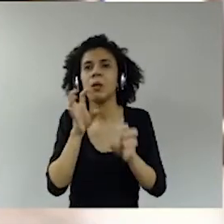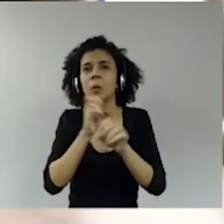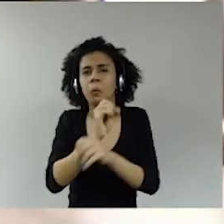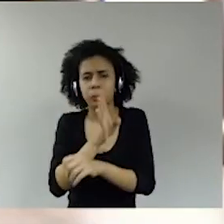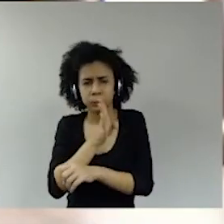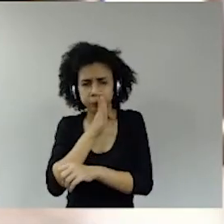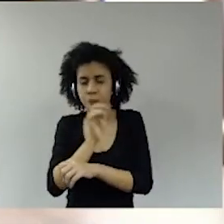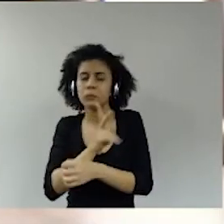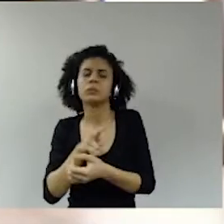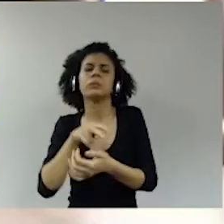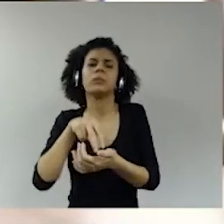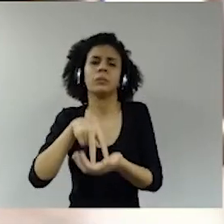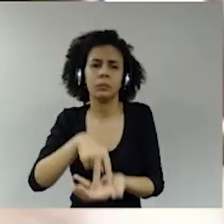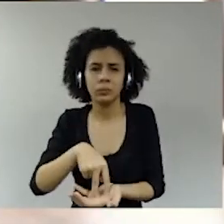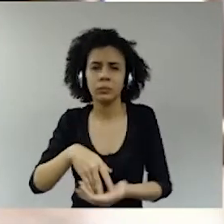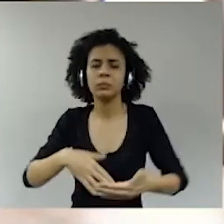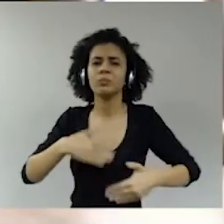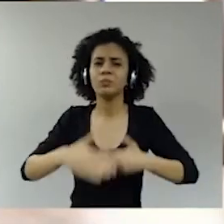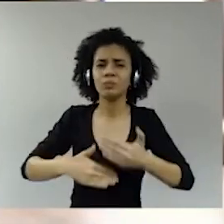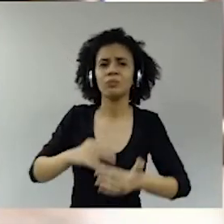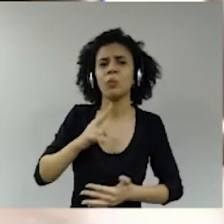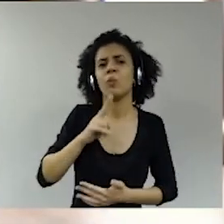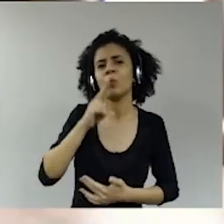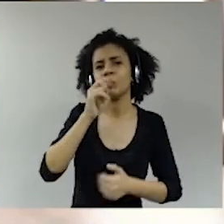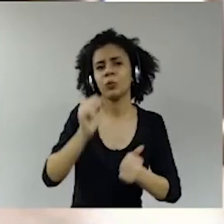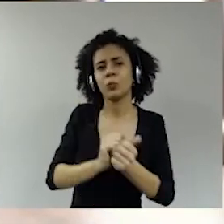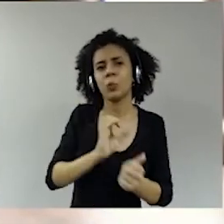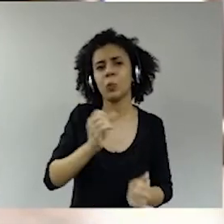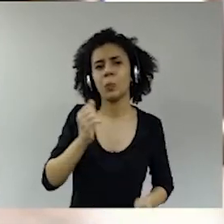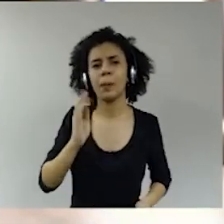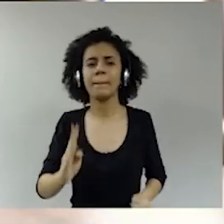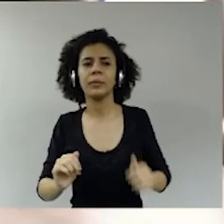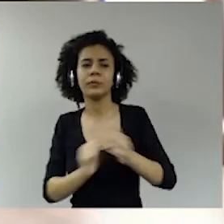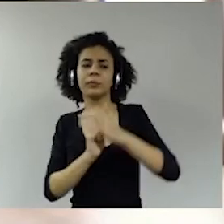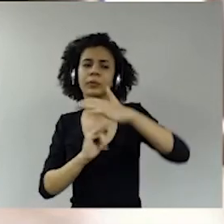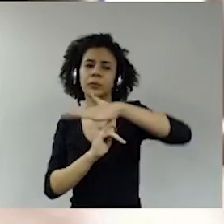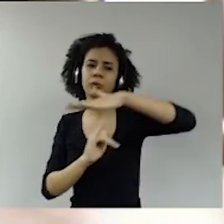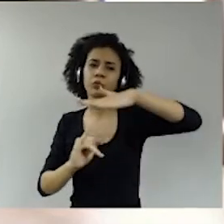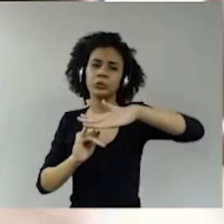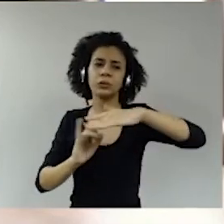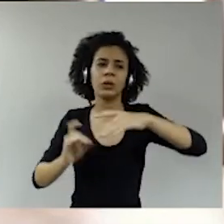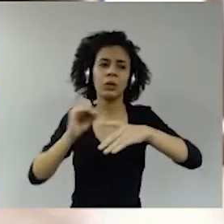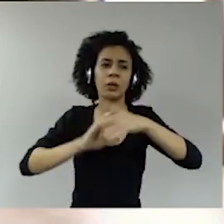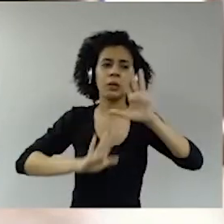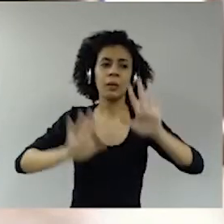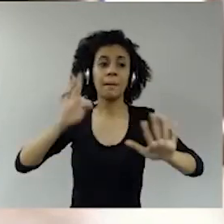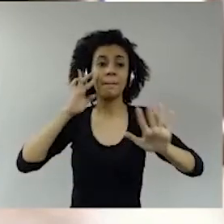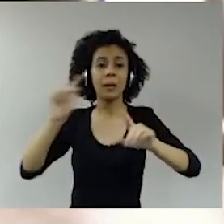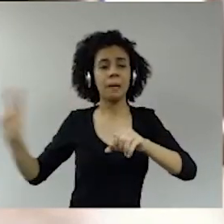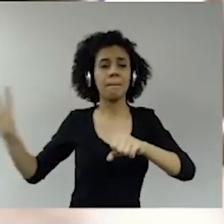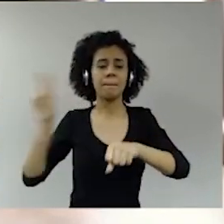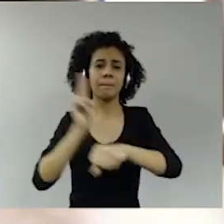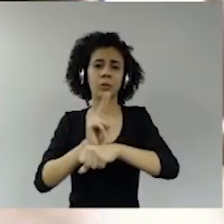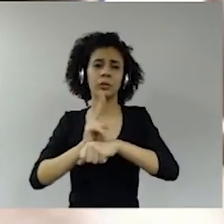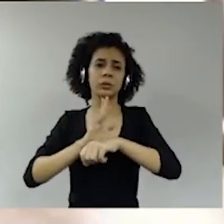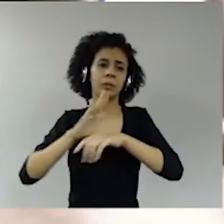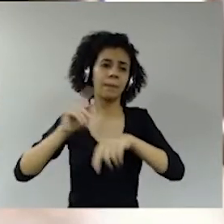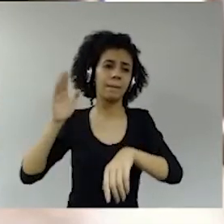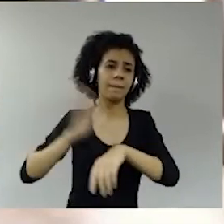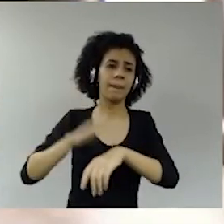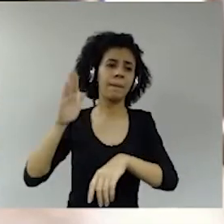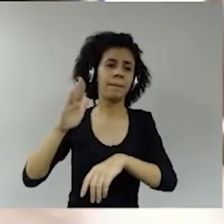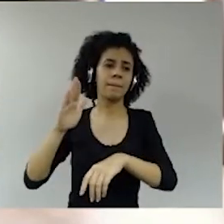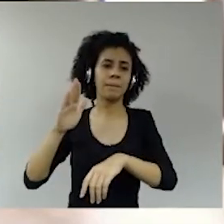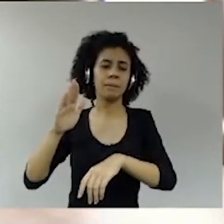vamos continuar caminhando forte com a OAB, com as instituições democráticas, para defender cada vez mais